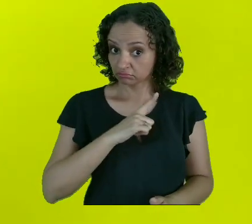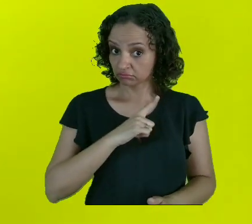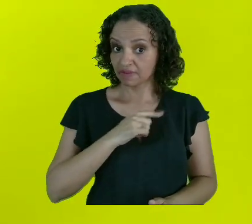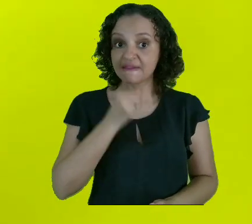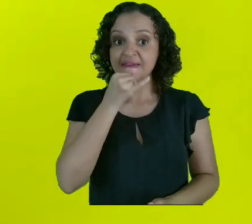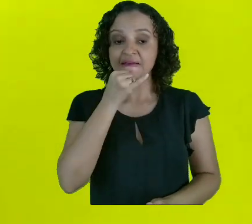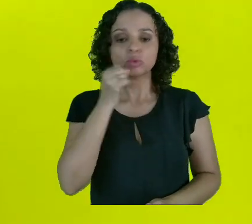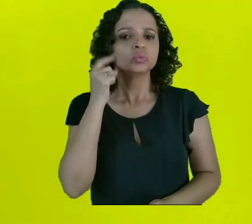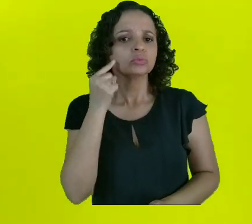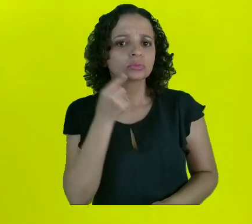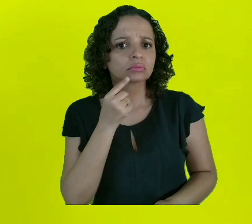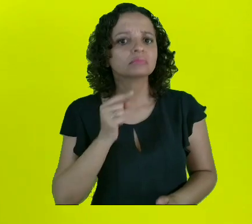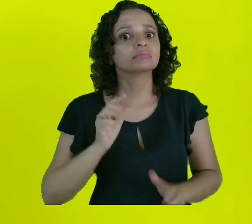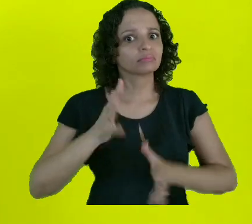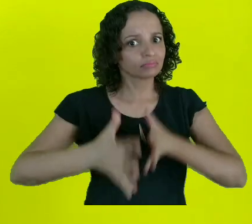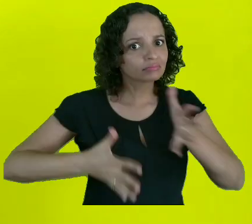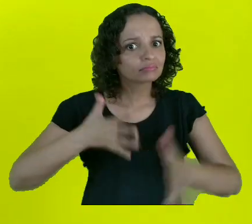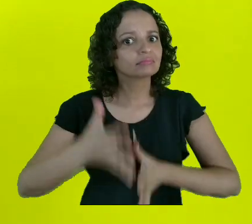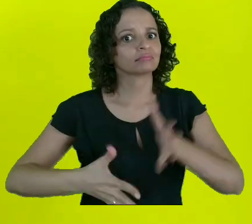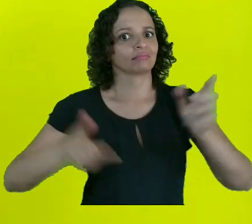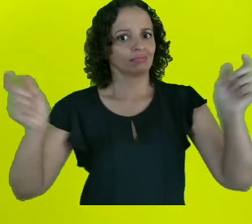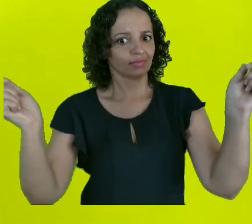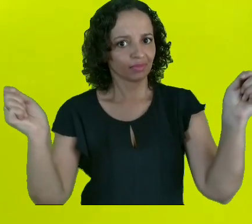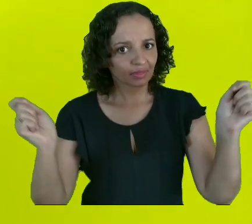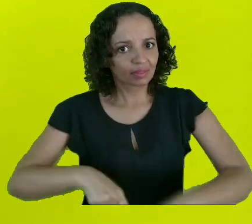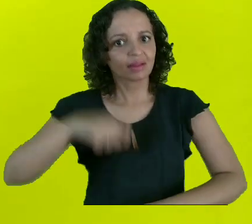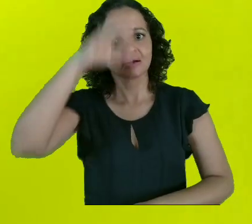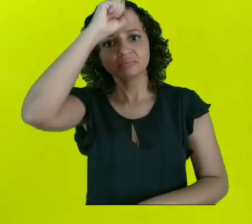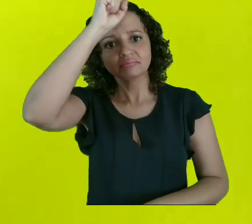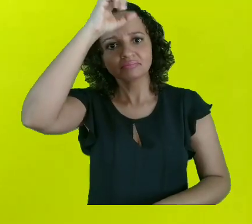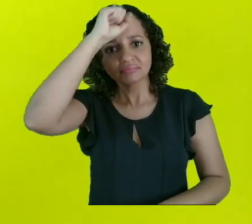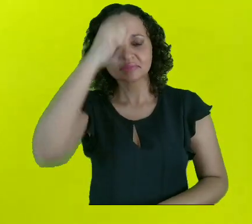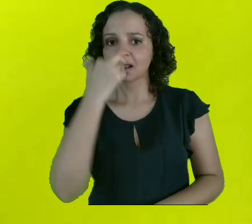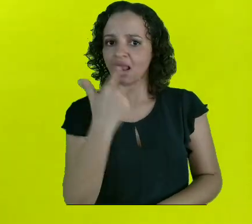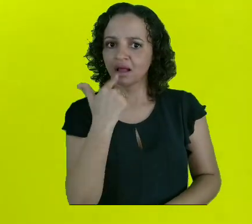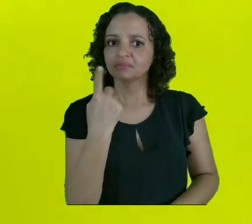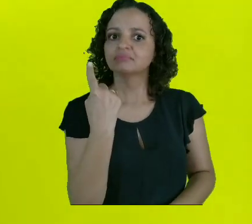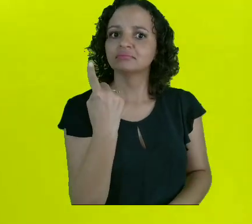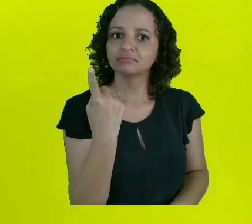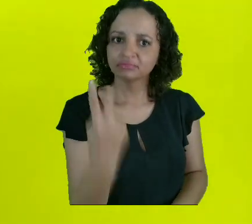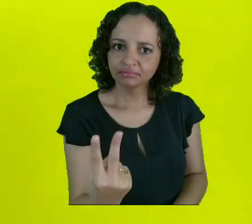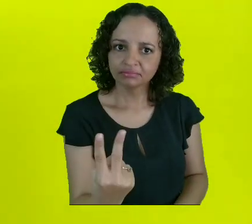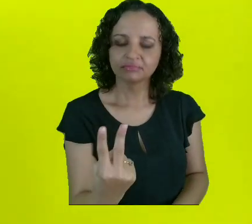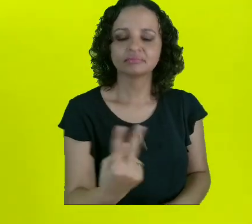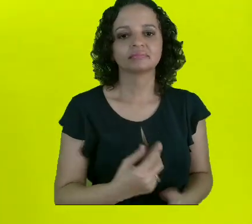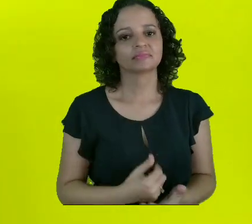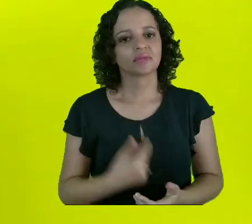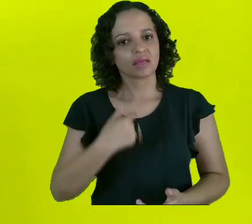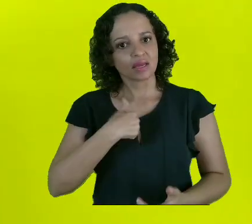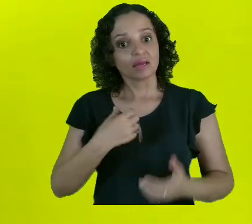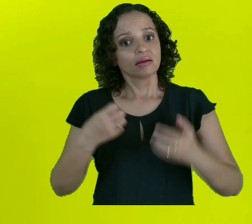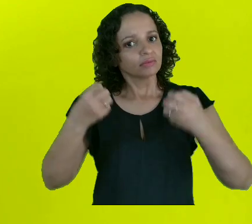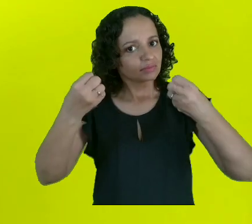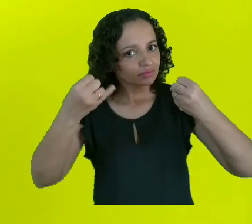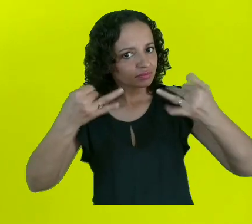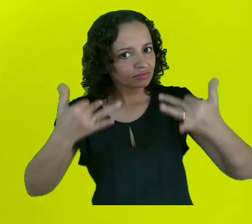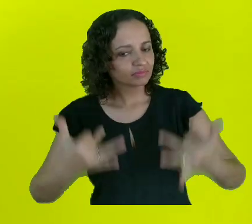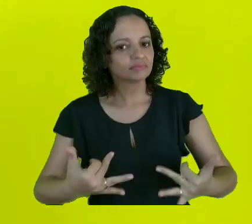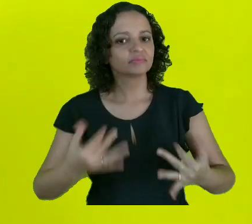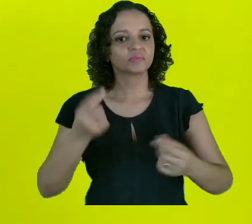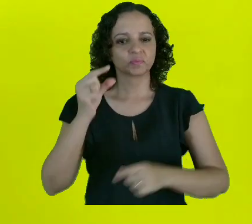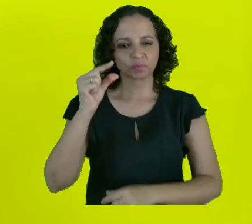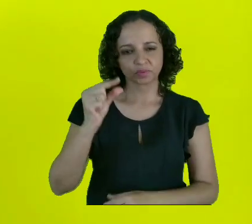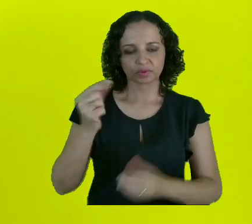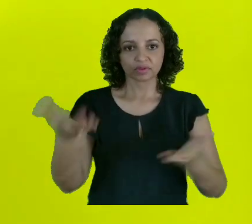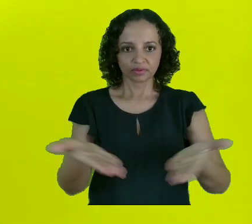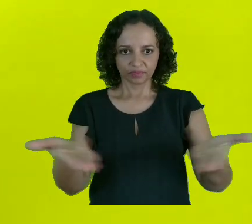a Libras, ele tem condições sim de aprender uma segunda língua. E eu vou falar um pouquinho com vocês hoje sobre